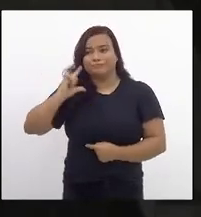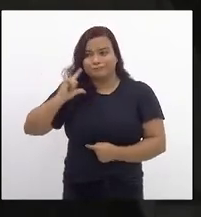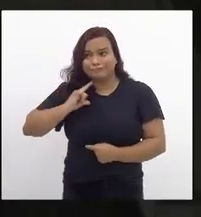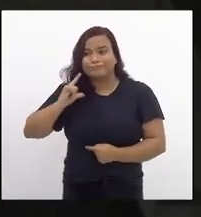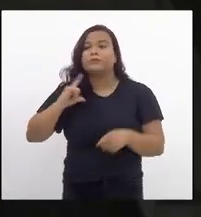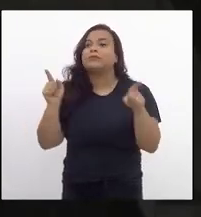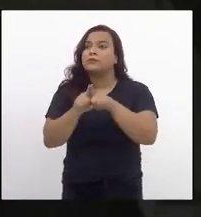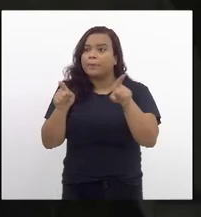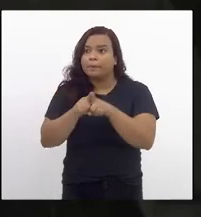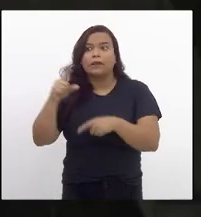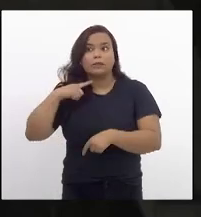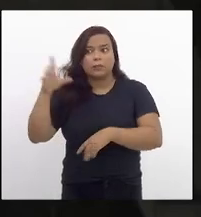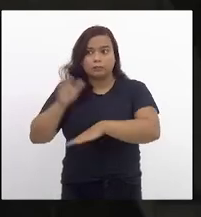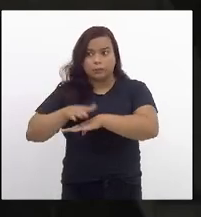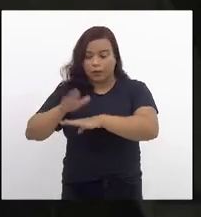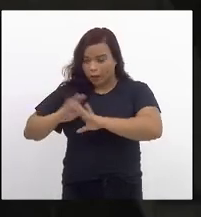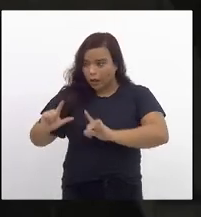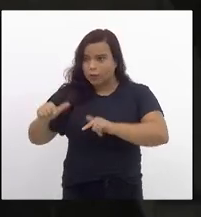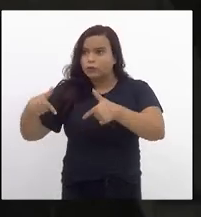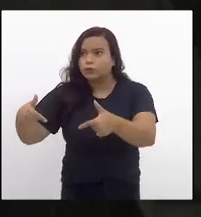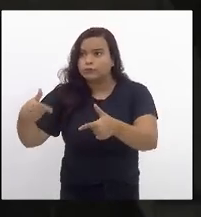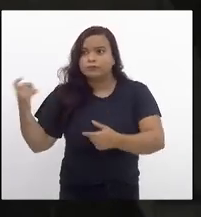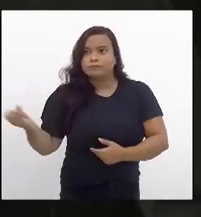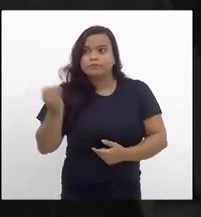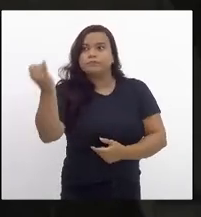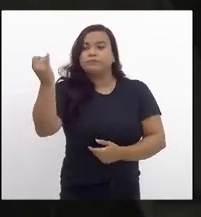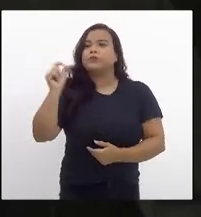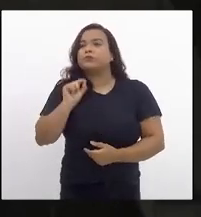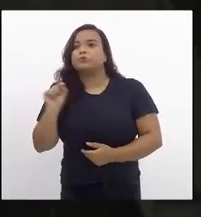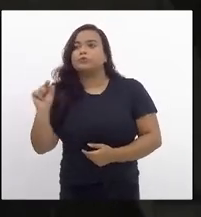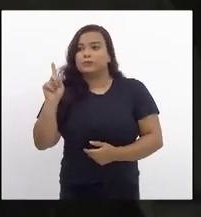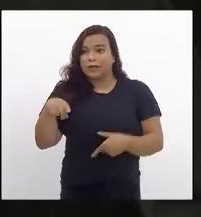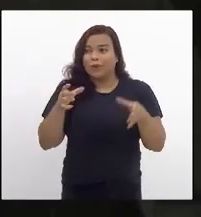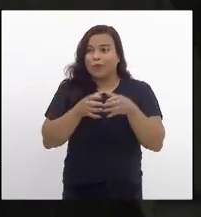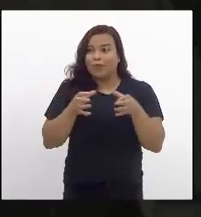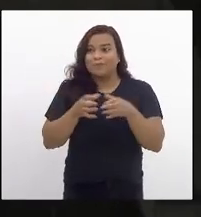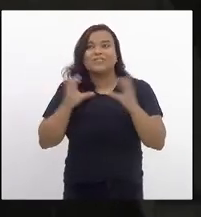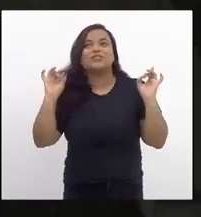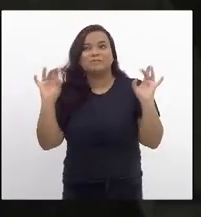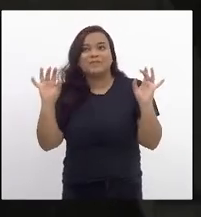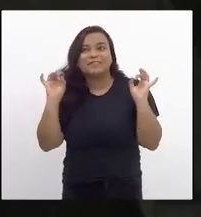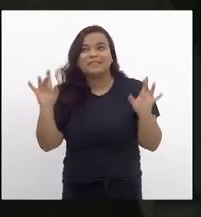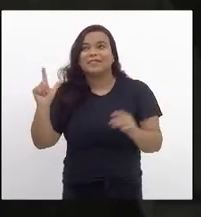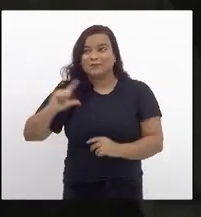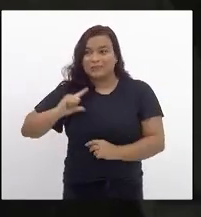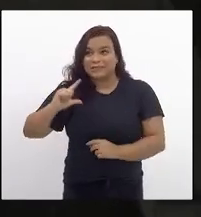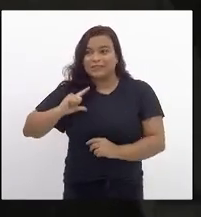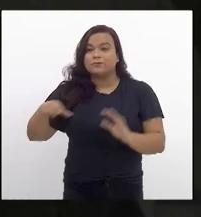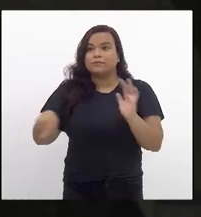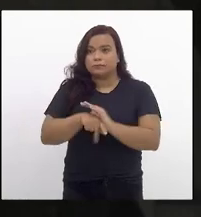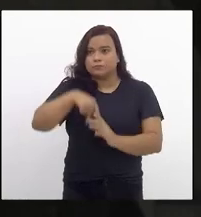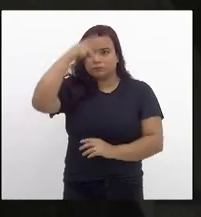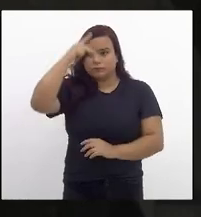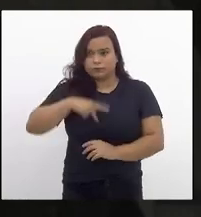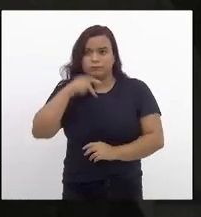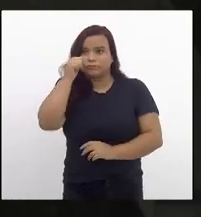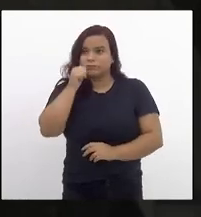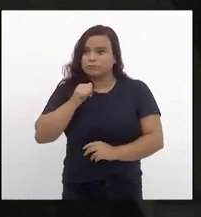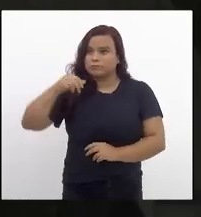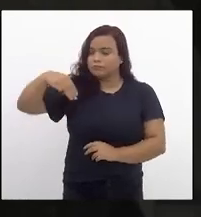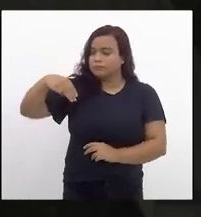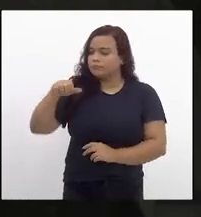uma atuação muito importante numa comissão especial presidida pela deputada